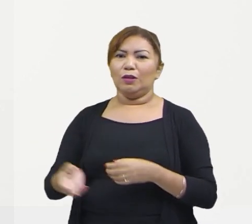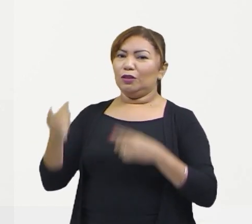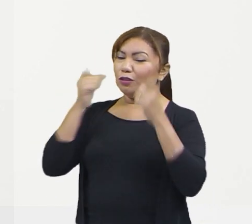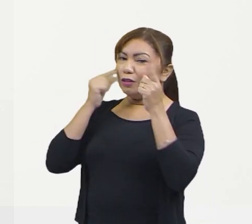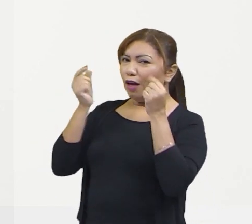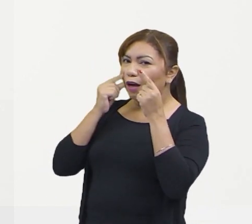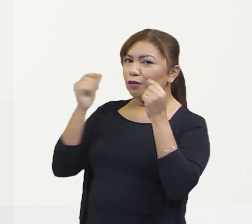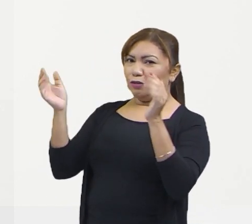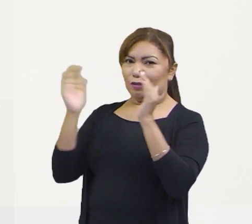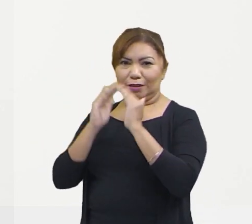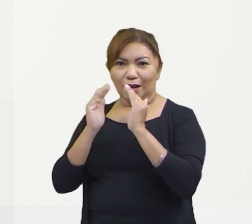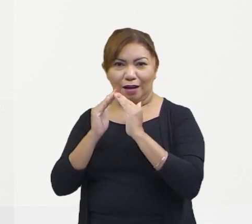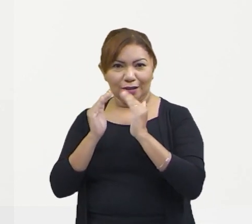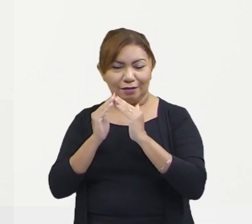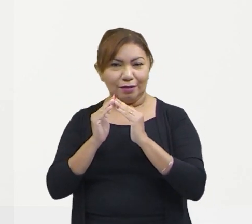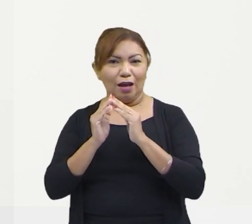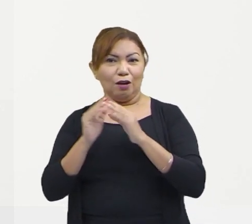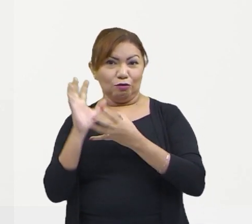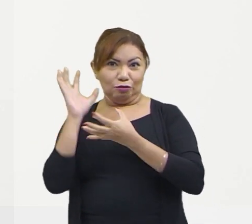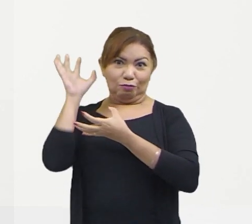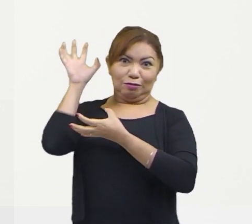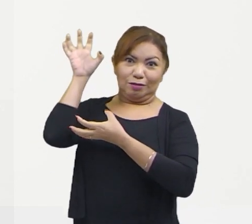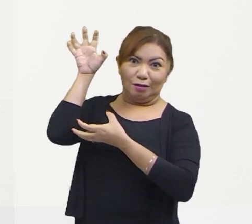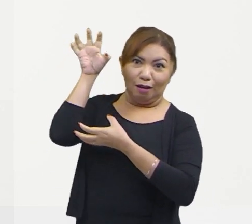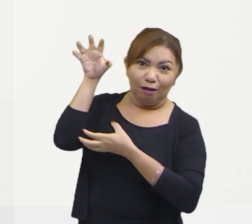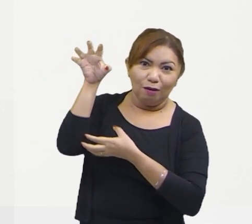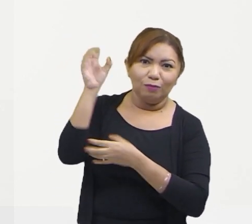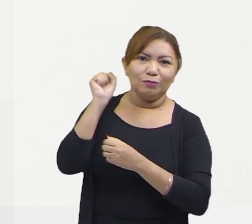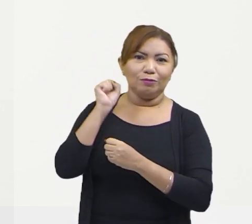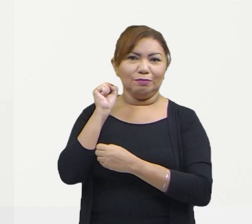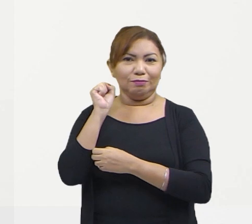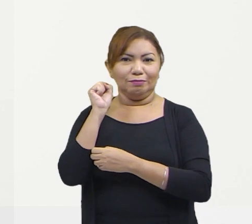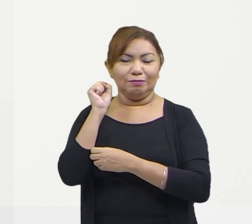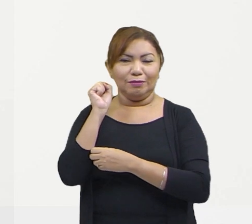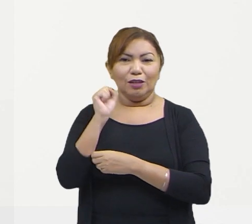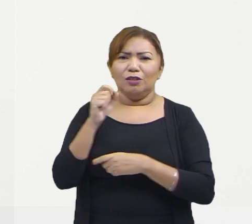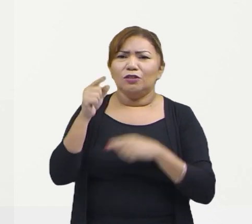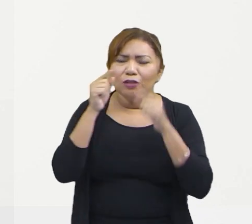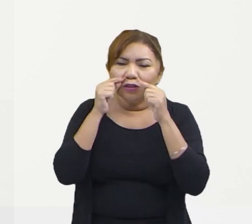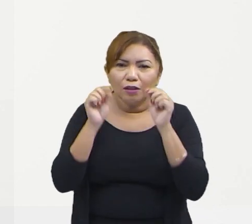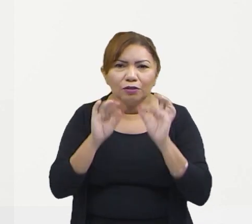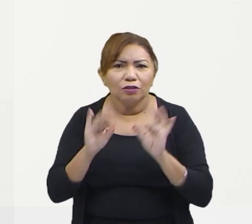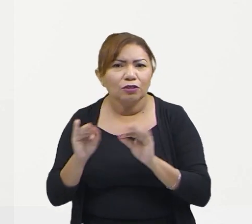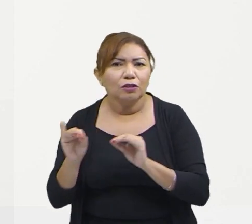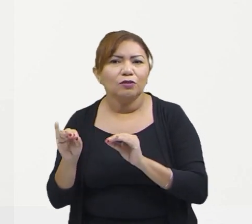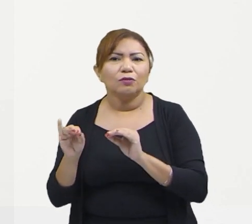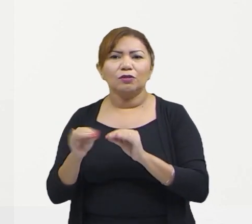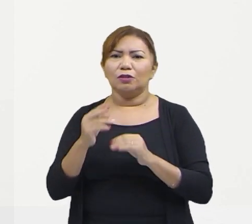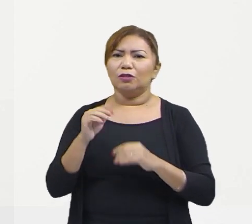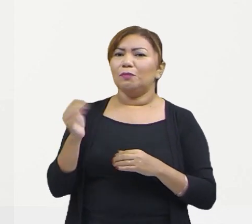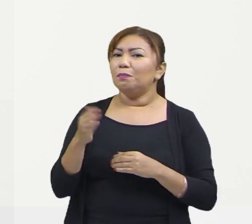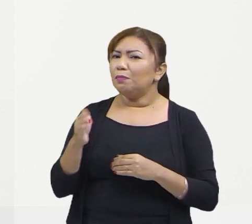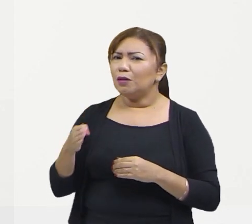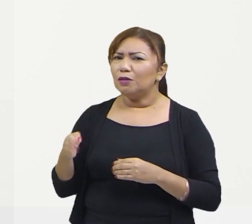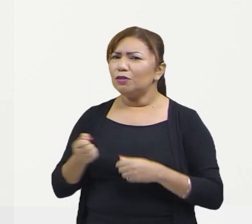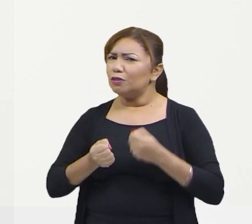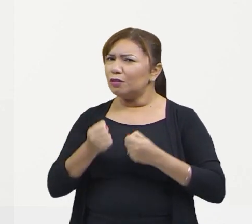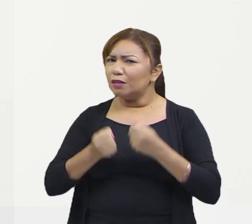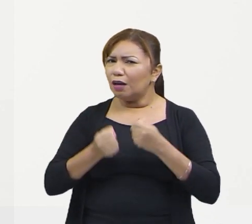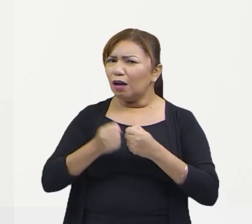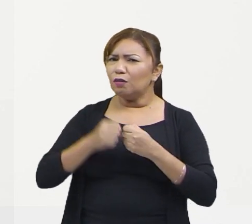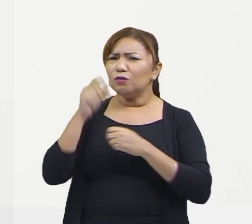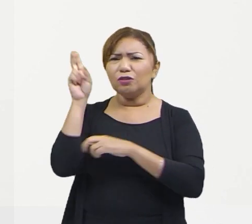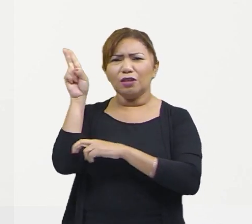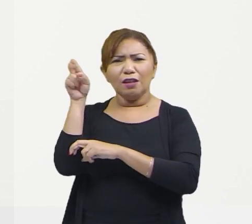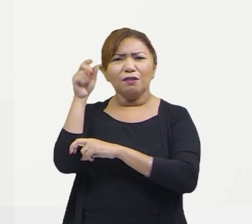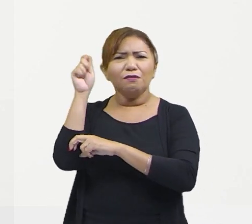bola, dinossauros. Os meninos amam dinossauro, né? Gatinho, peixes, carros,